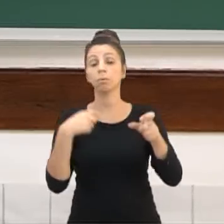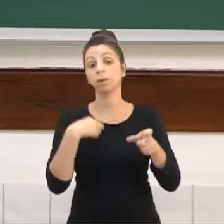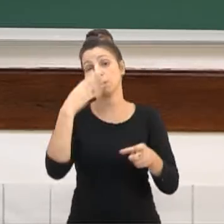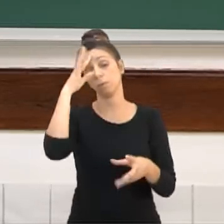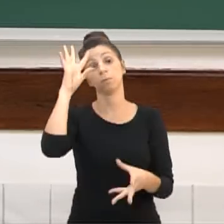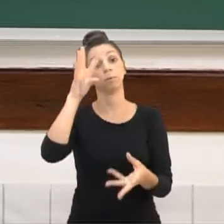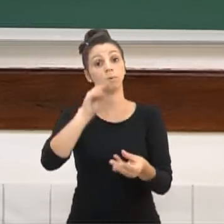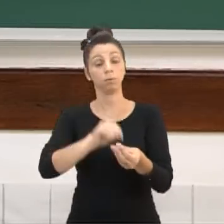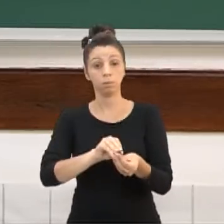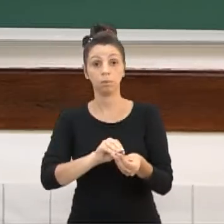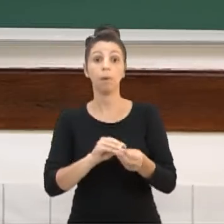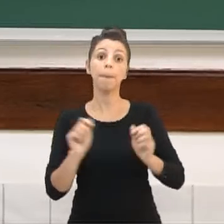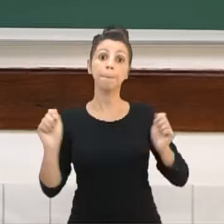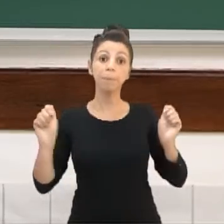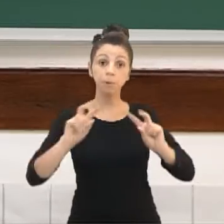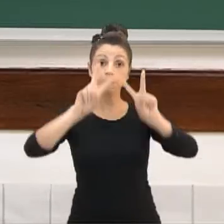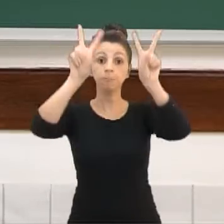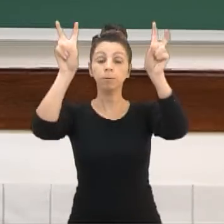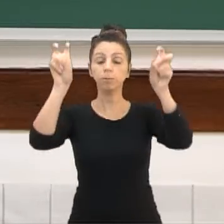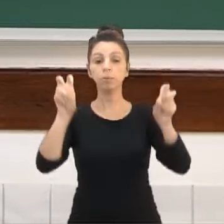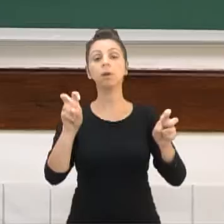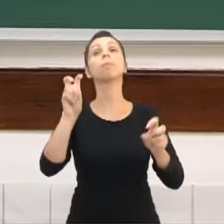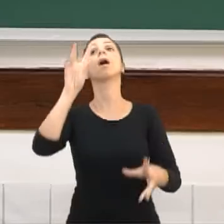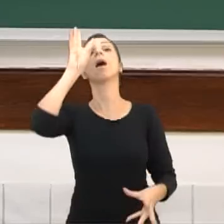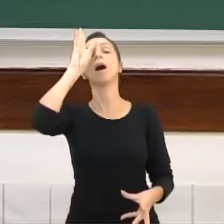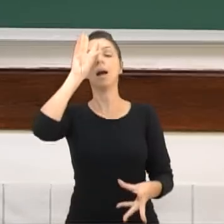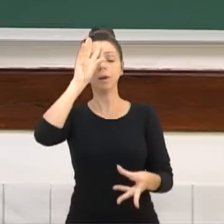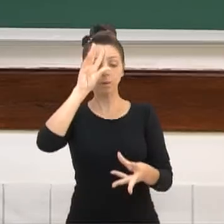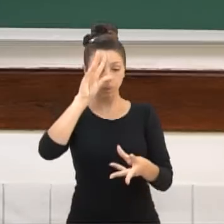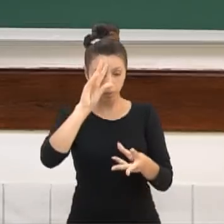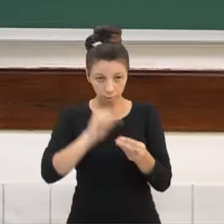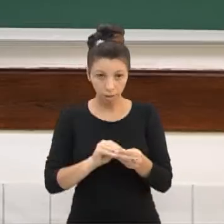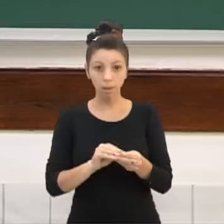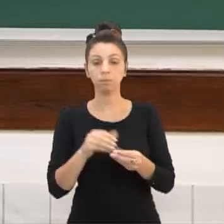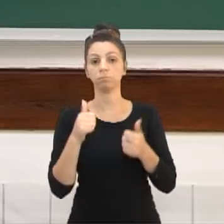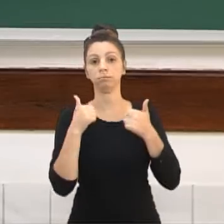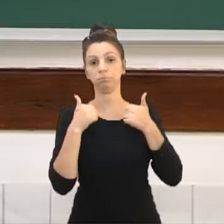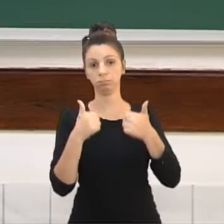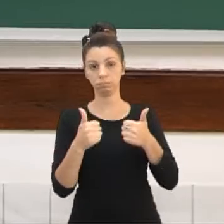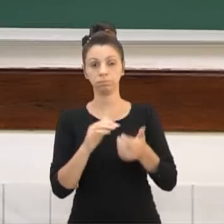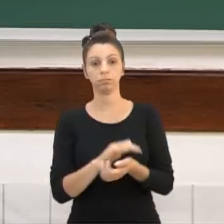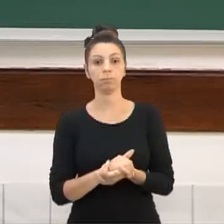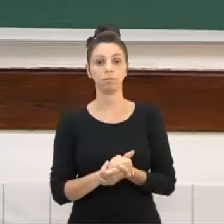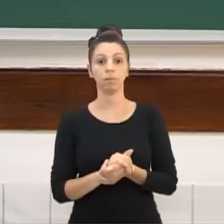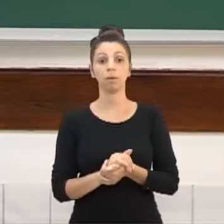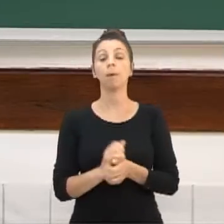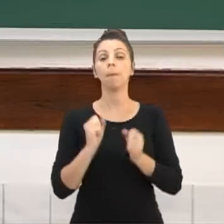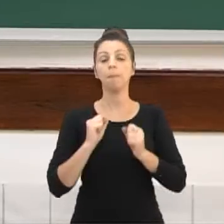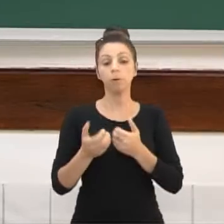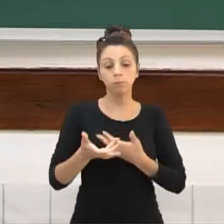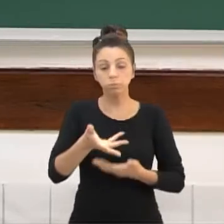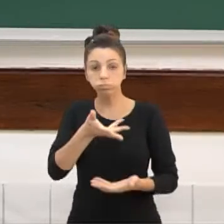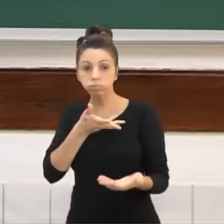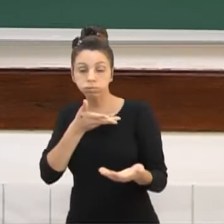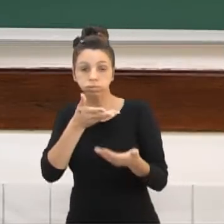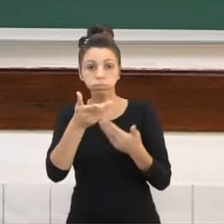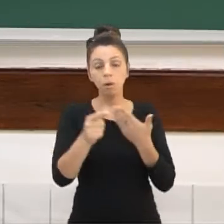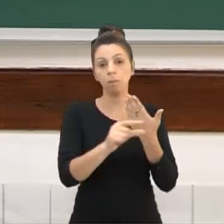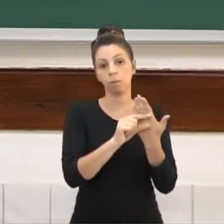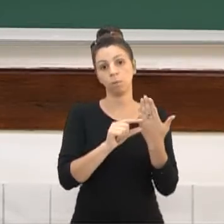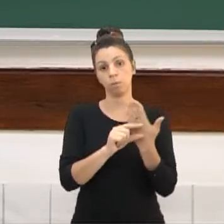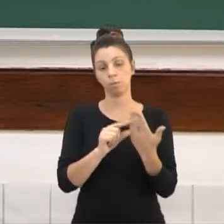né? Então, tem que ser com um assunto que eu tenha familiaridade, né? Que eu possa compartilhar das ideias do autor,